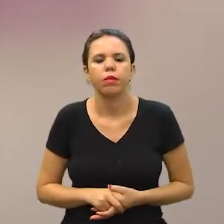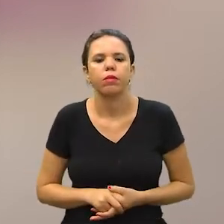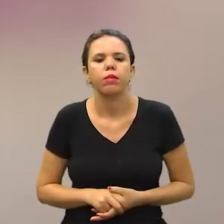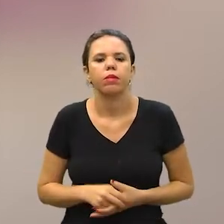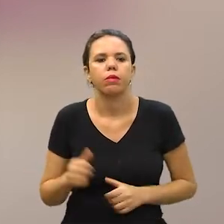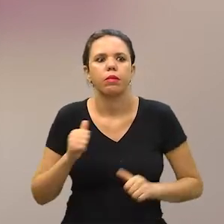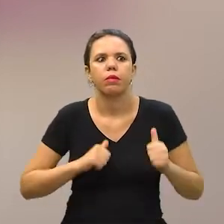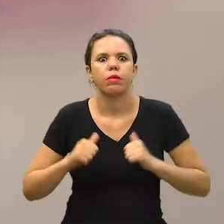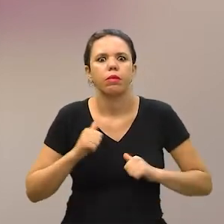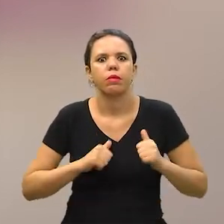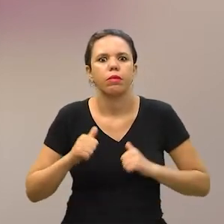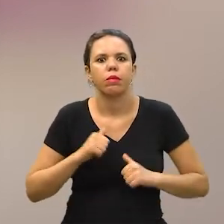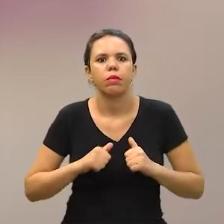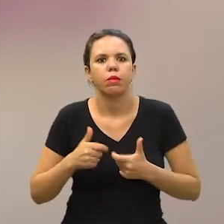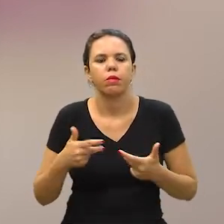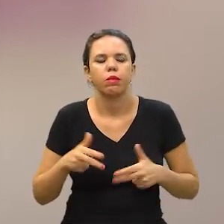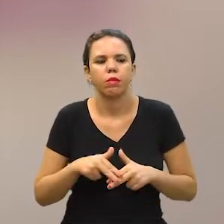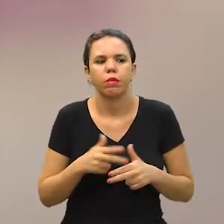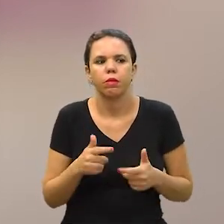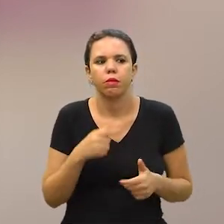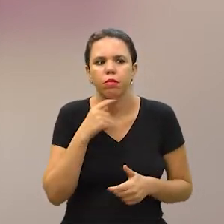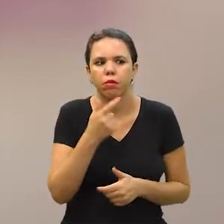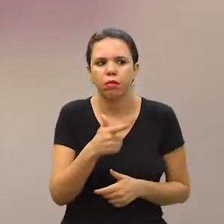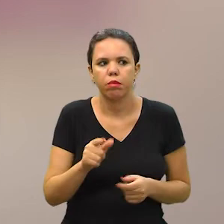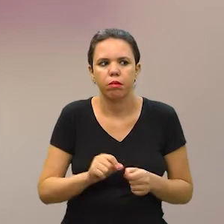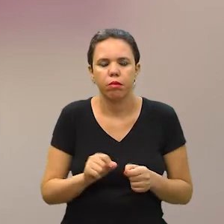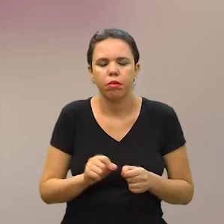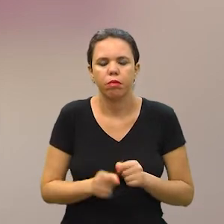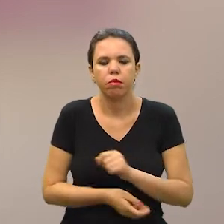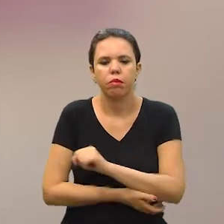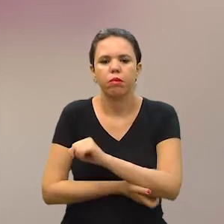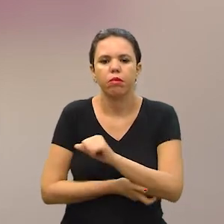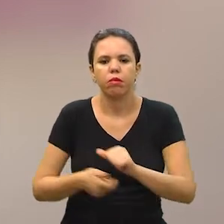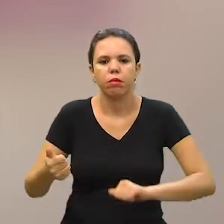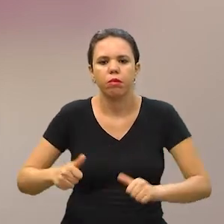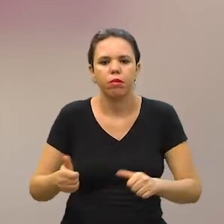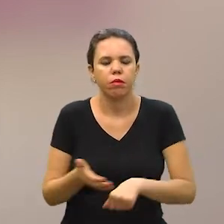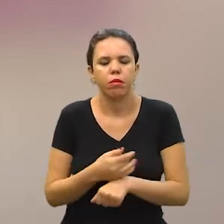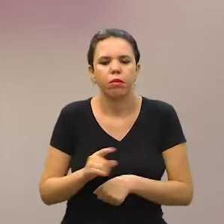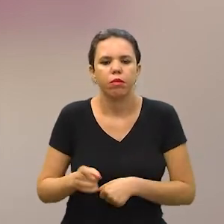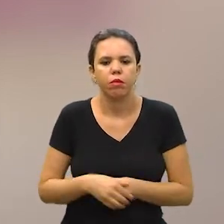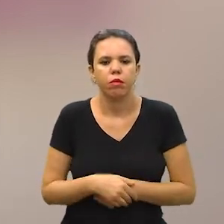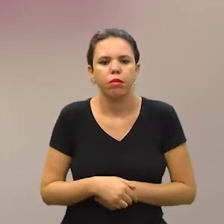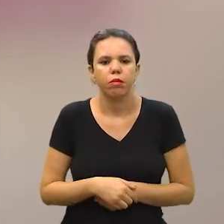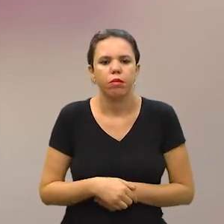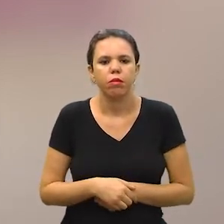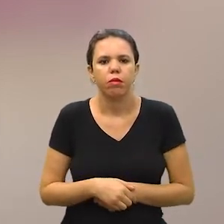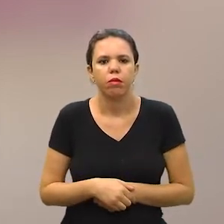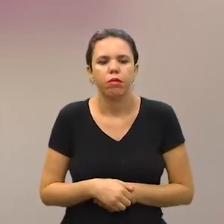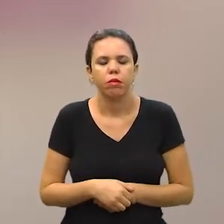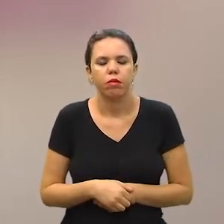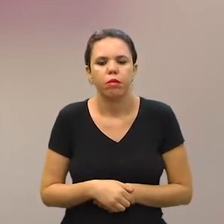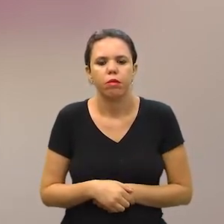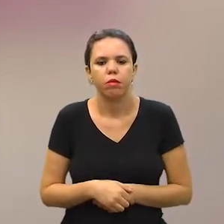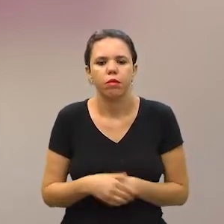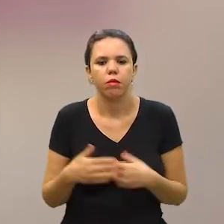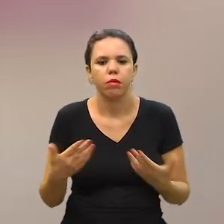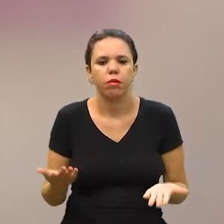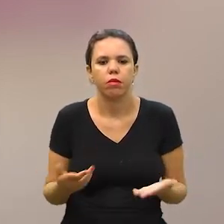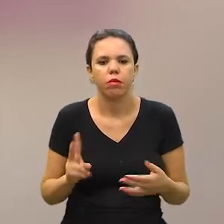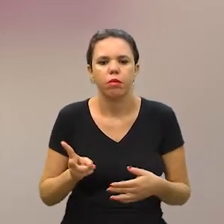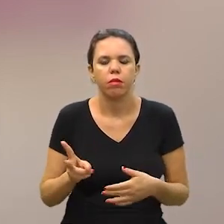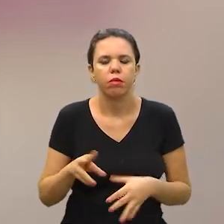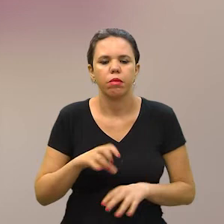foi hiperativa e por algum motivo ninguém tinha feito esse diagnóstico antes, né? Não havia sido feito. E aí